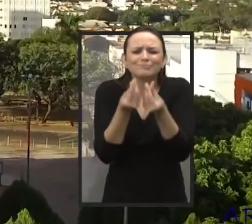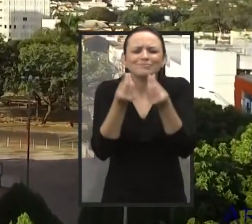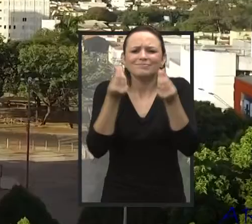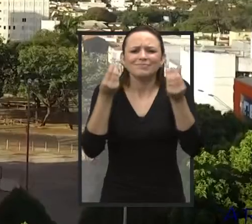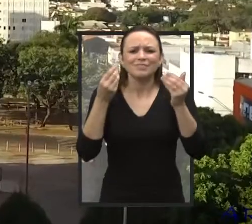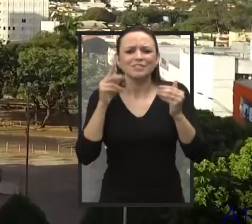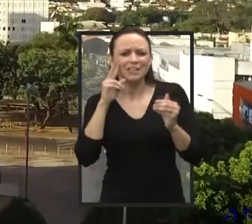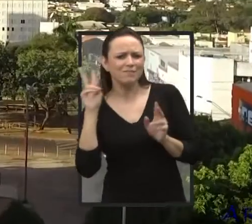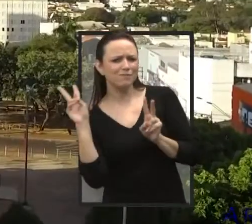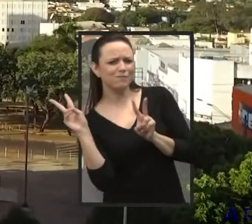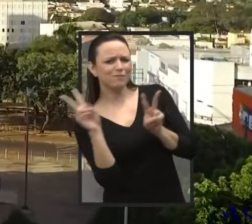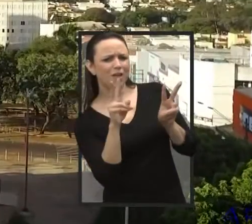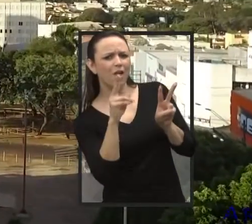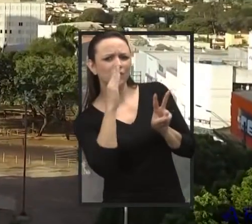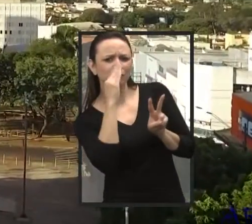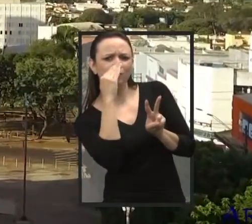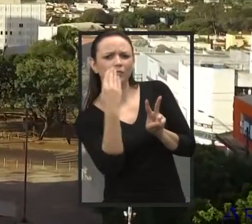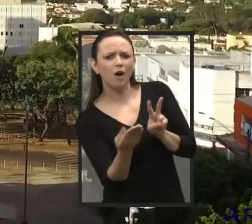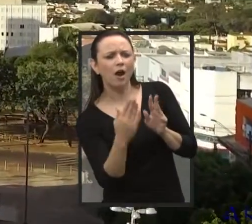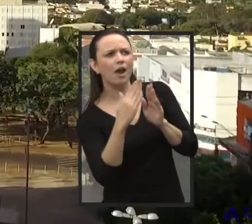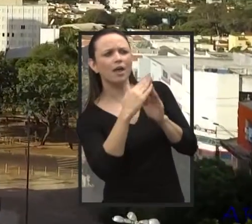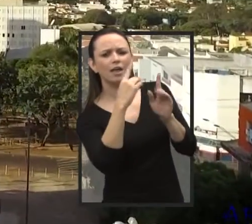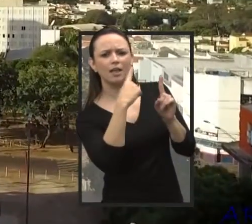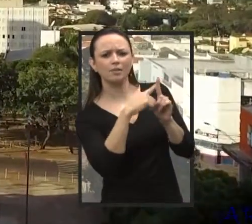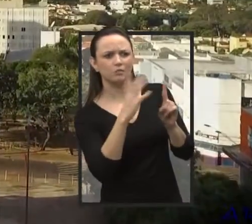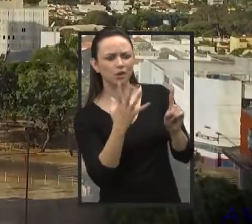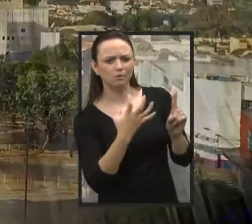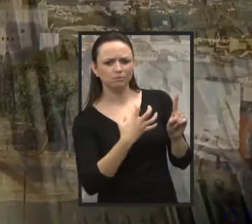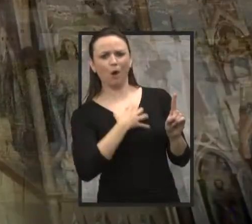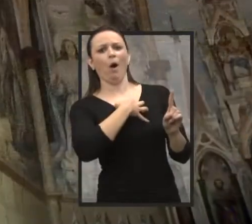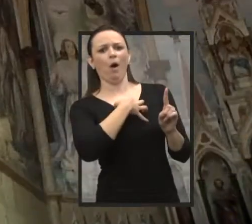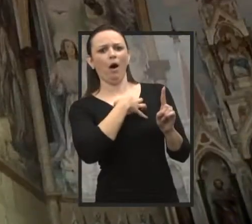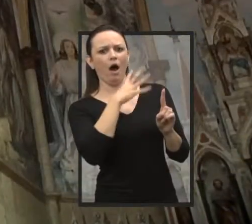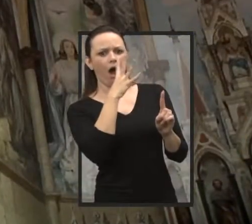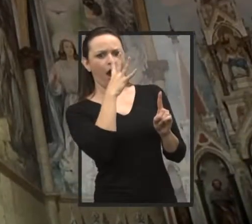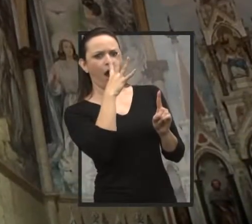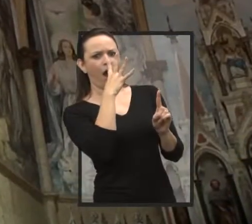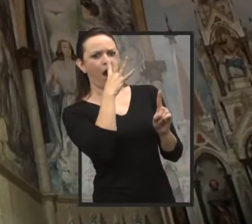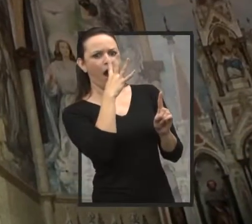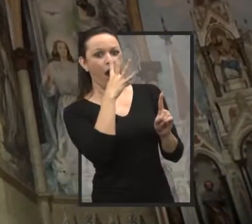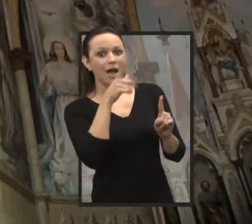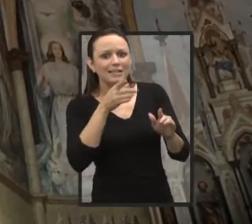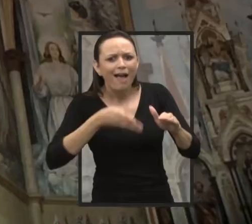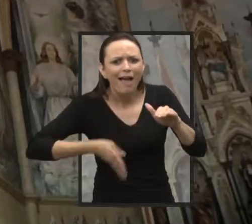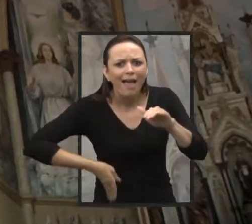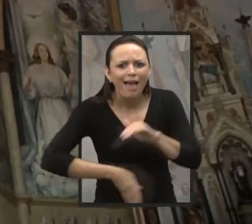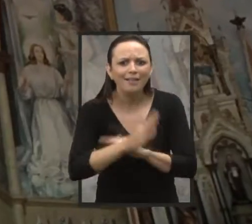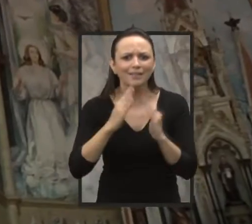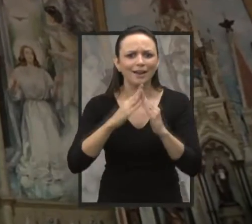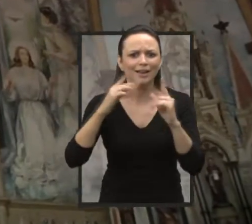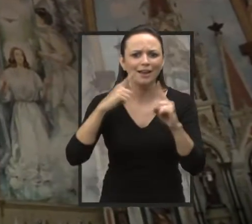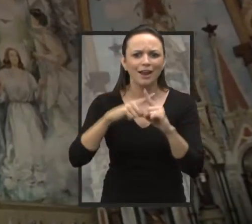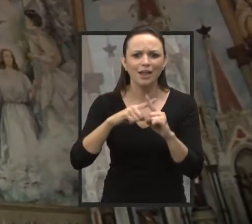que é grande, quem vê a igreja já se sente impactado, a hora que entra e